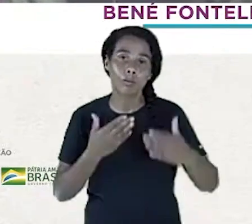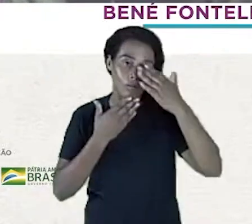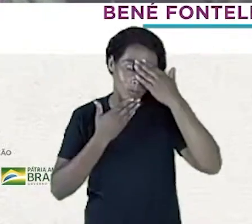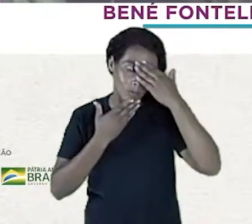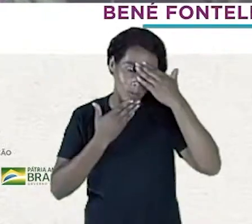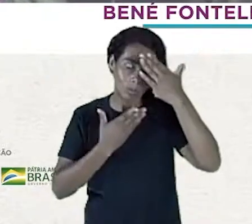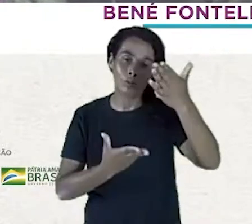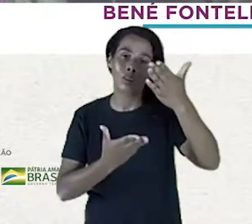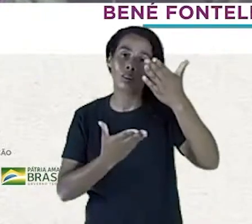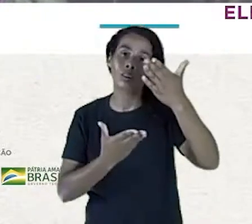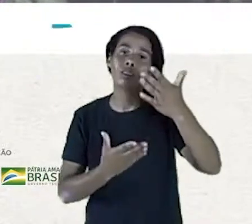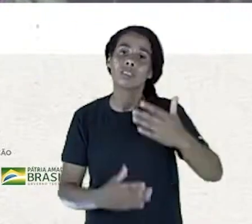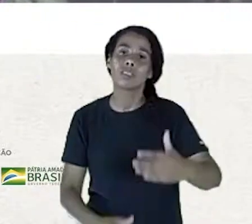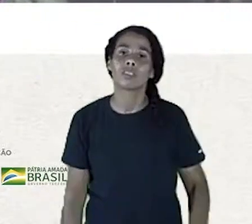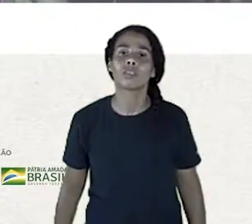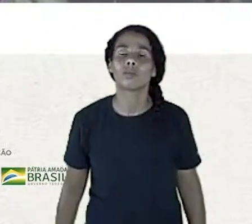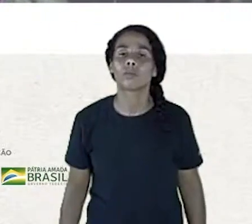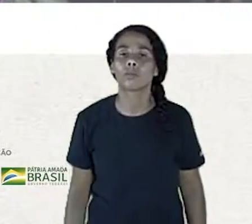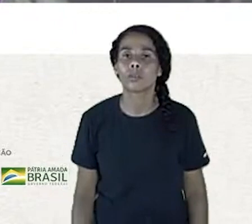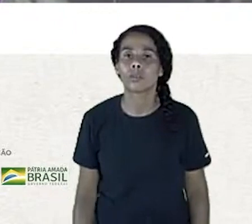frente a frente com as pessoas, né?